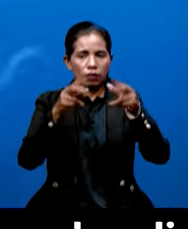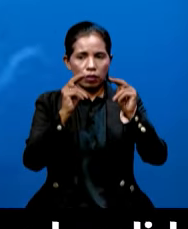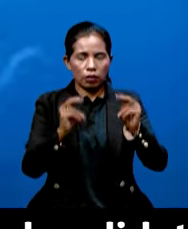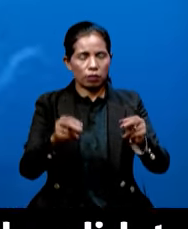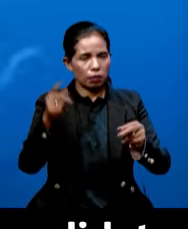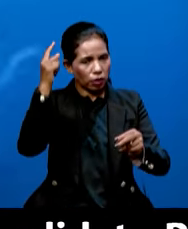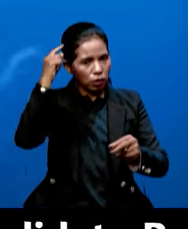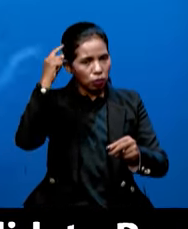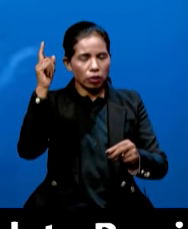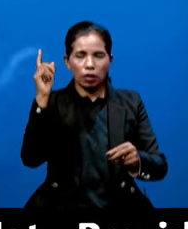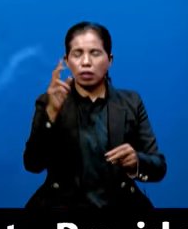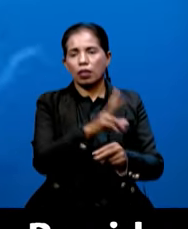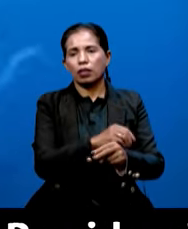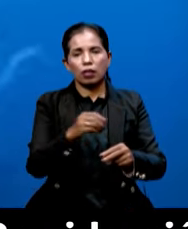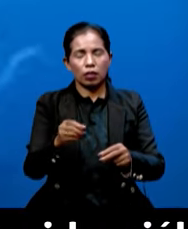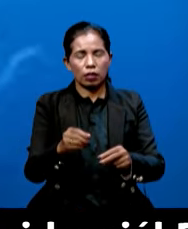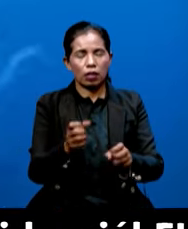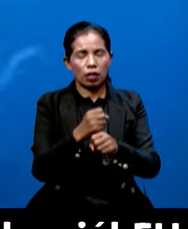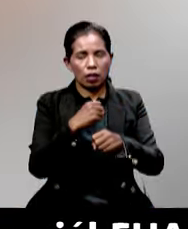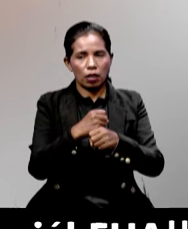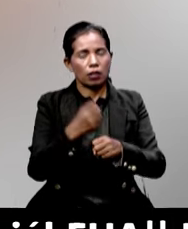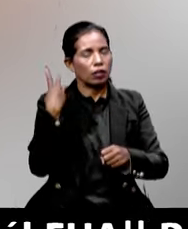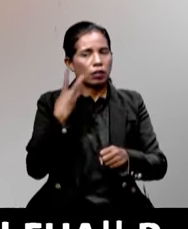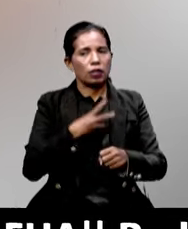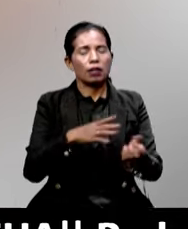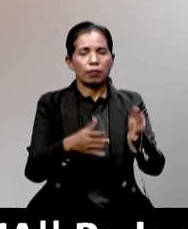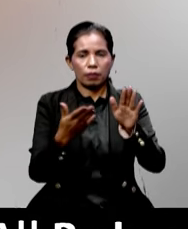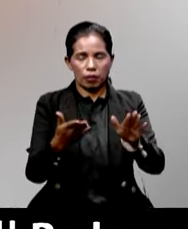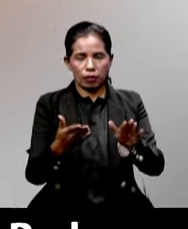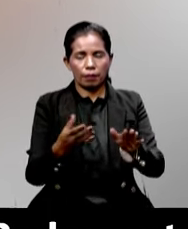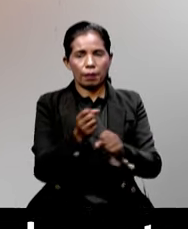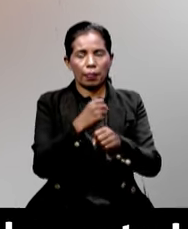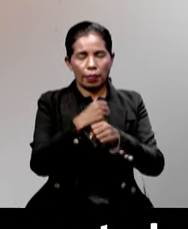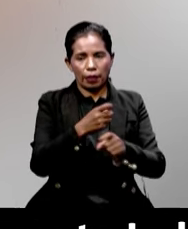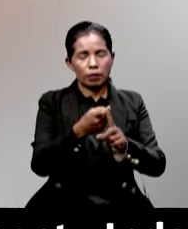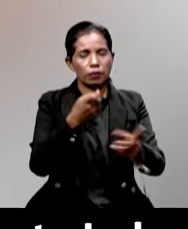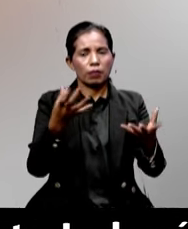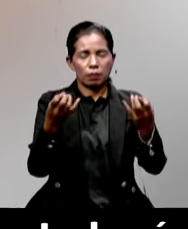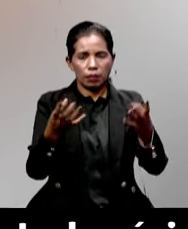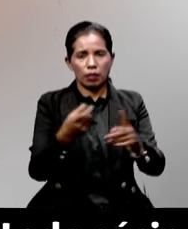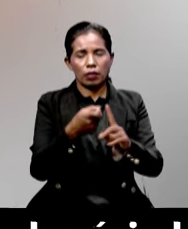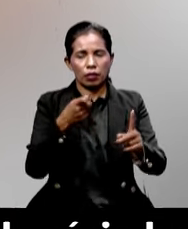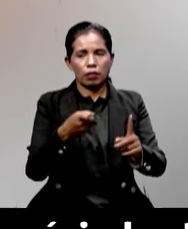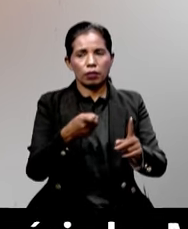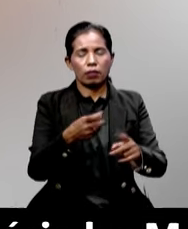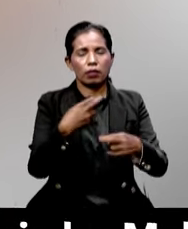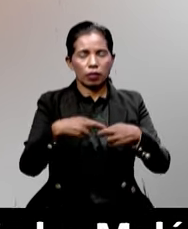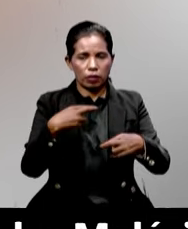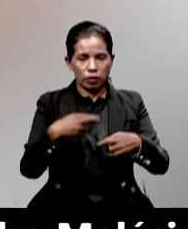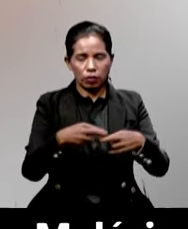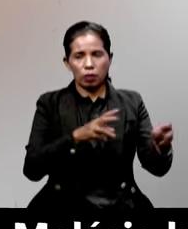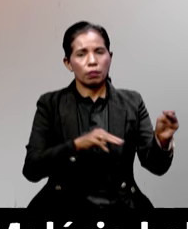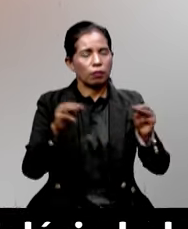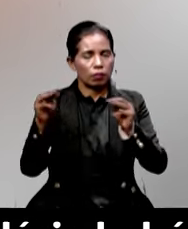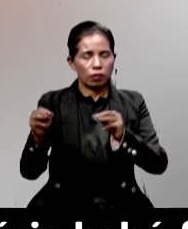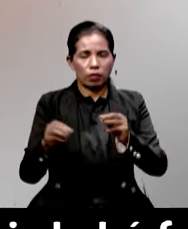ba kakutak nian, nune resulta célula mate. Moras estruc contribui husi fatores uyuen, husi fator risco modificável